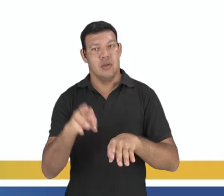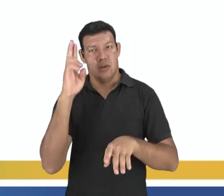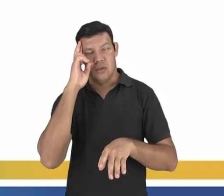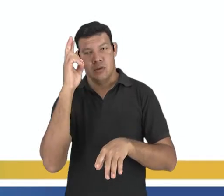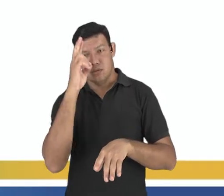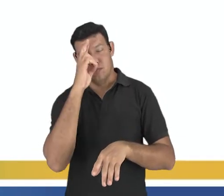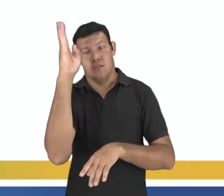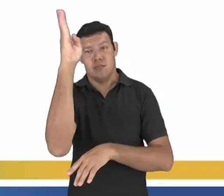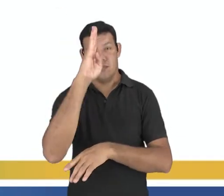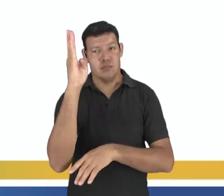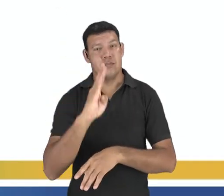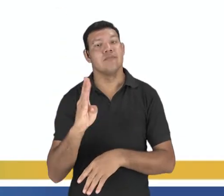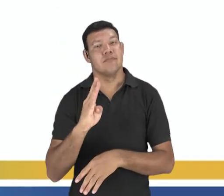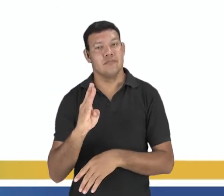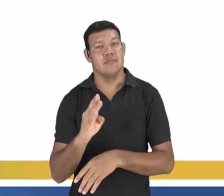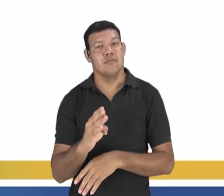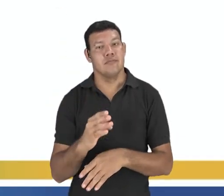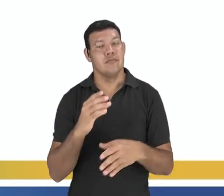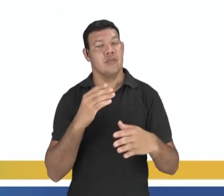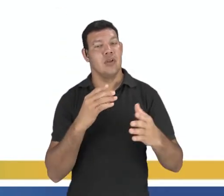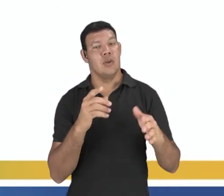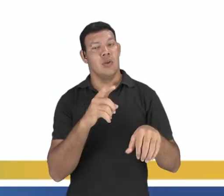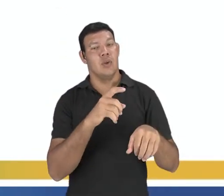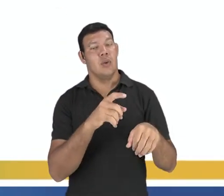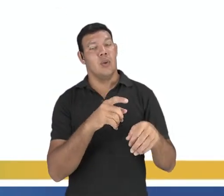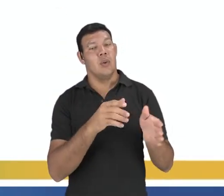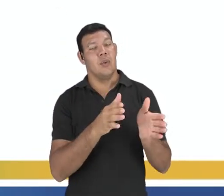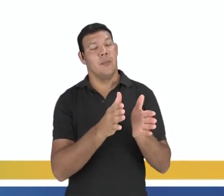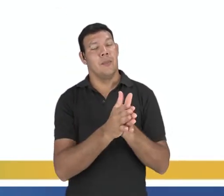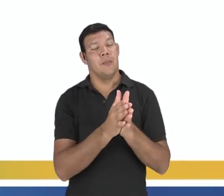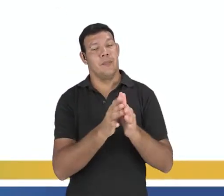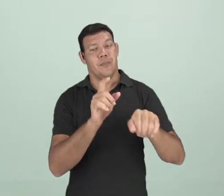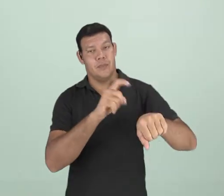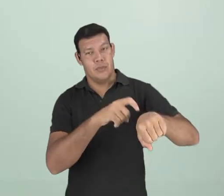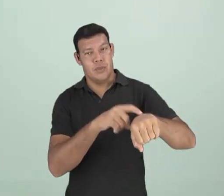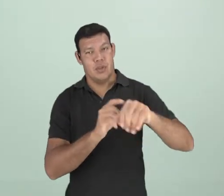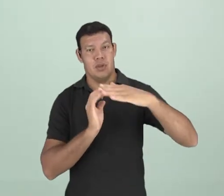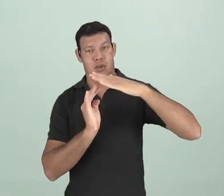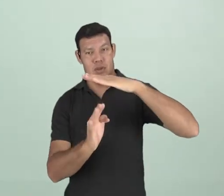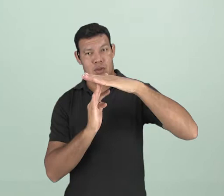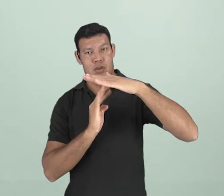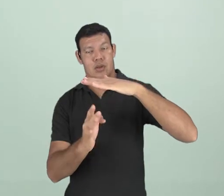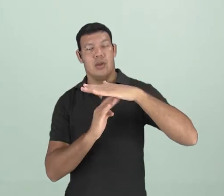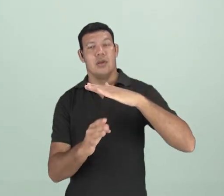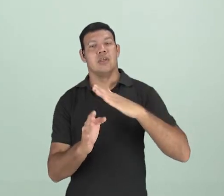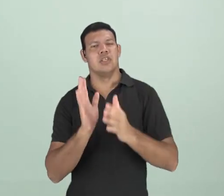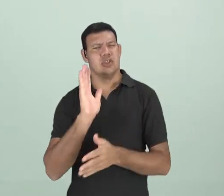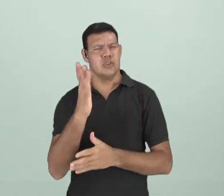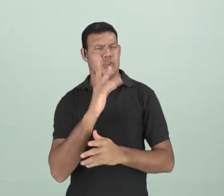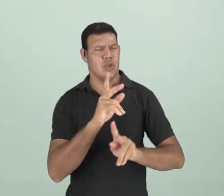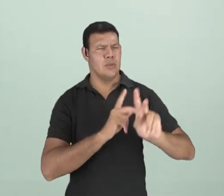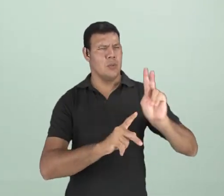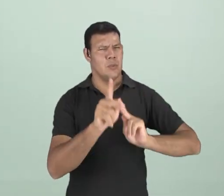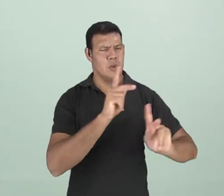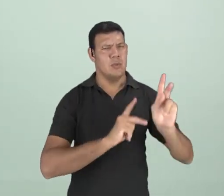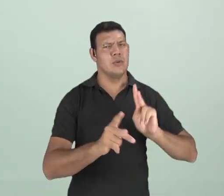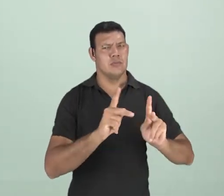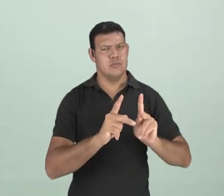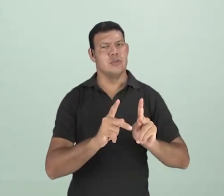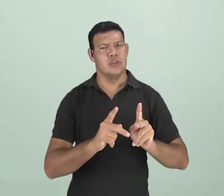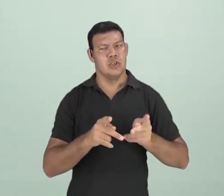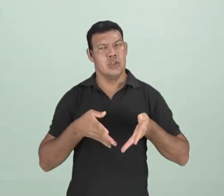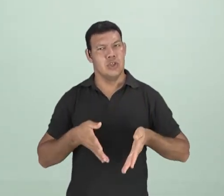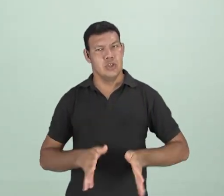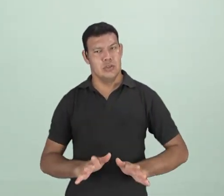país, ela se dá já com processos de imigração. Certo? Então, apesar da gente já ter a população nativa aqui na nossa